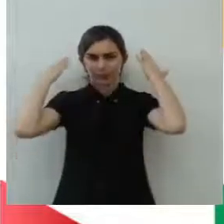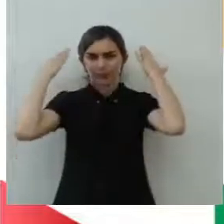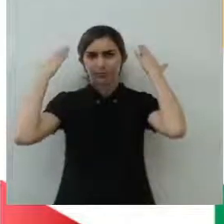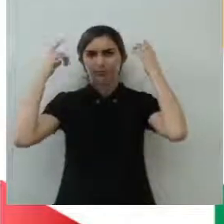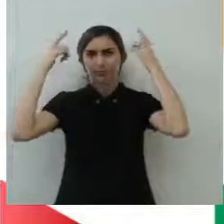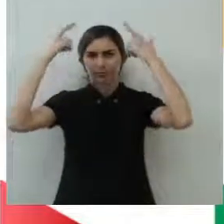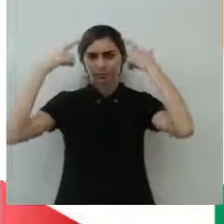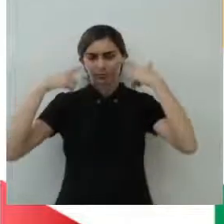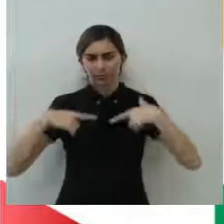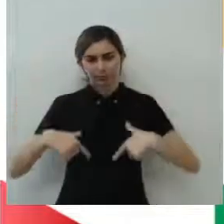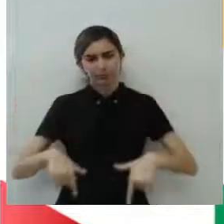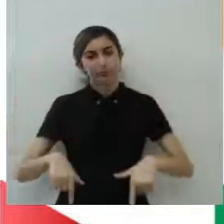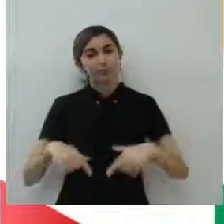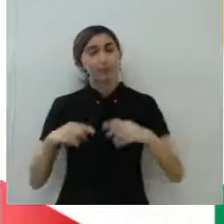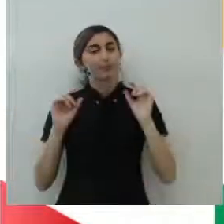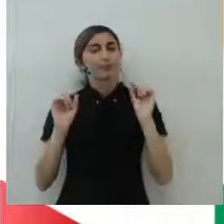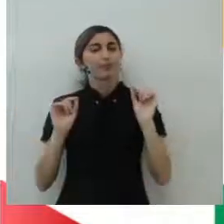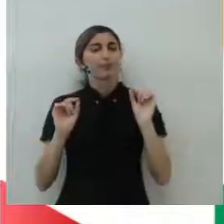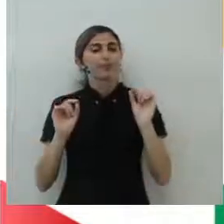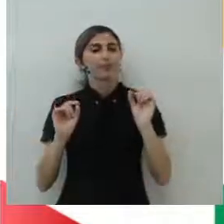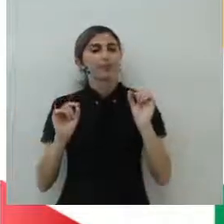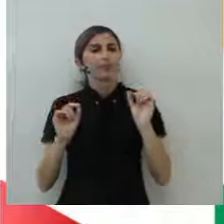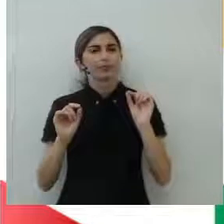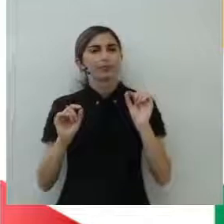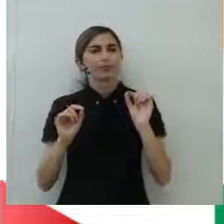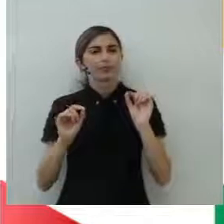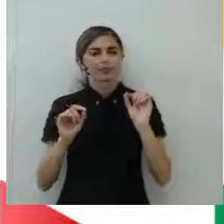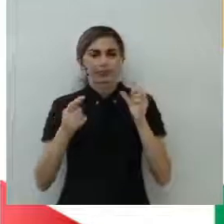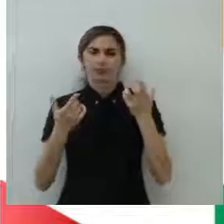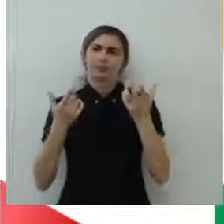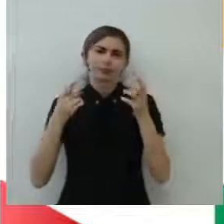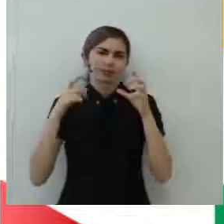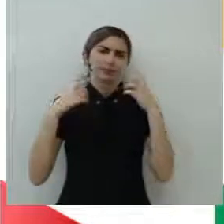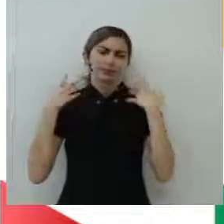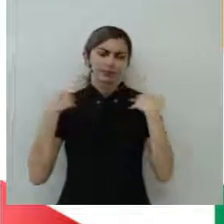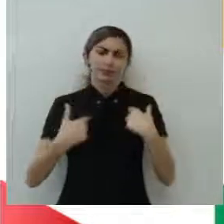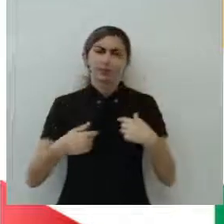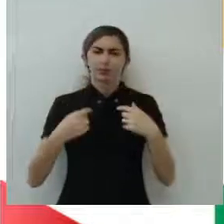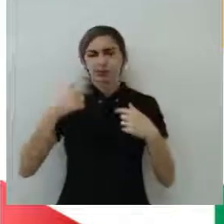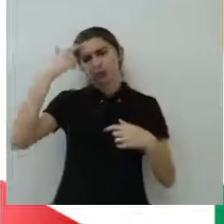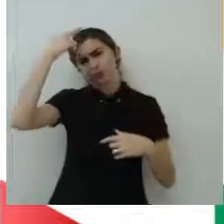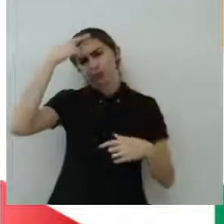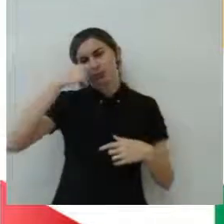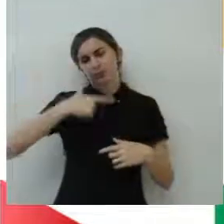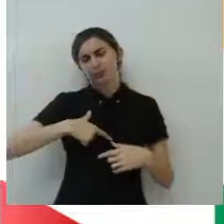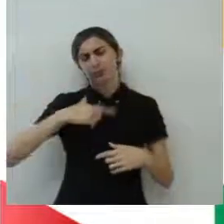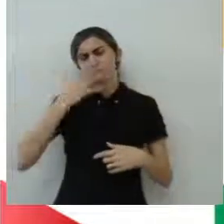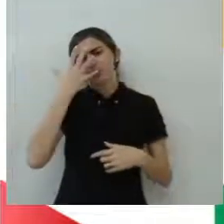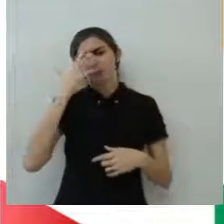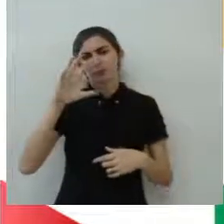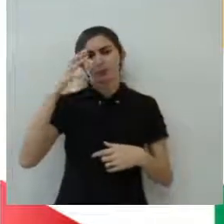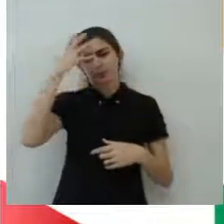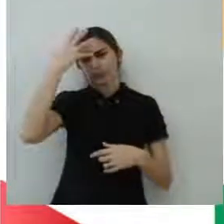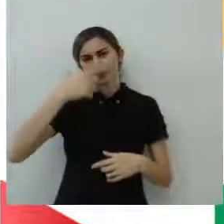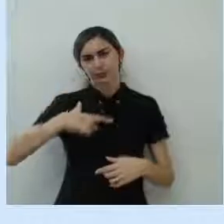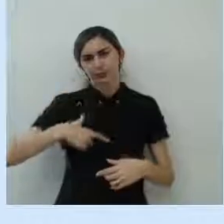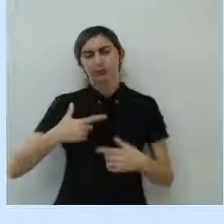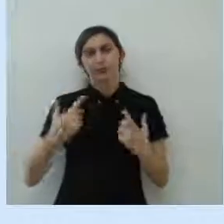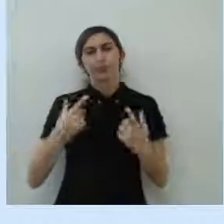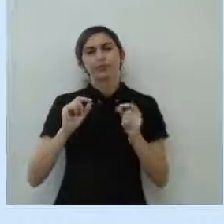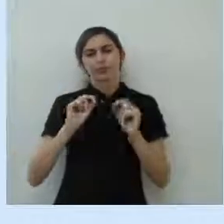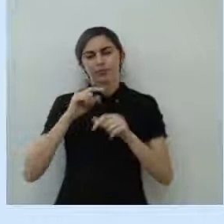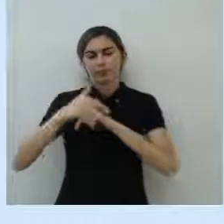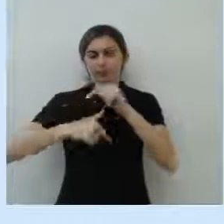a caráter, ele está ali como, vamos dizer assim, quase que um personagem, né? Quase que encarando um personagem quando